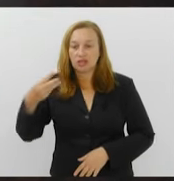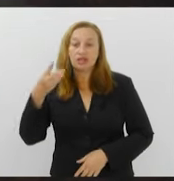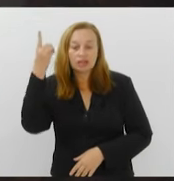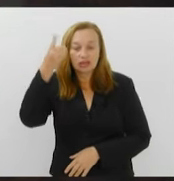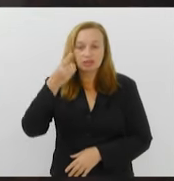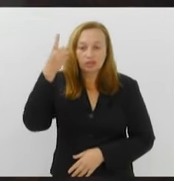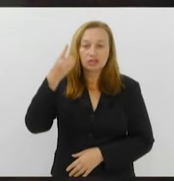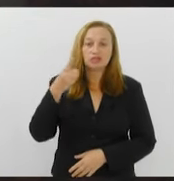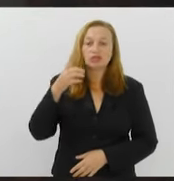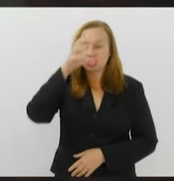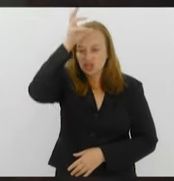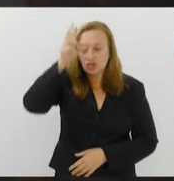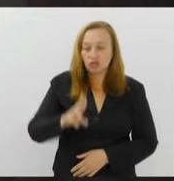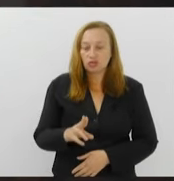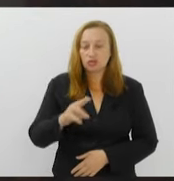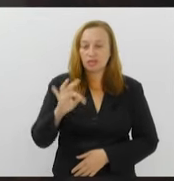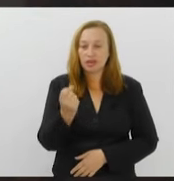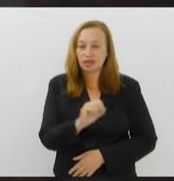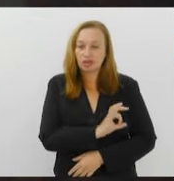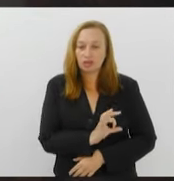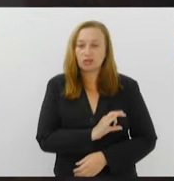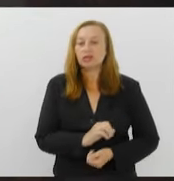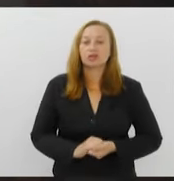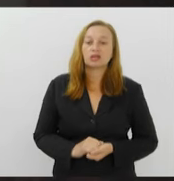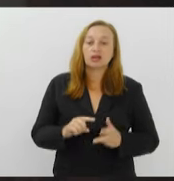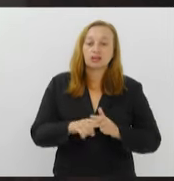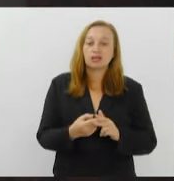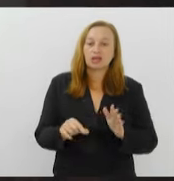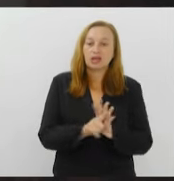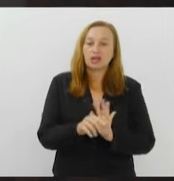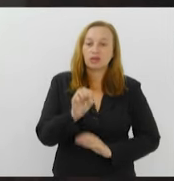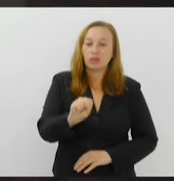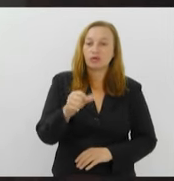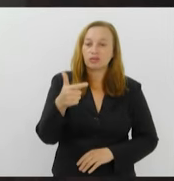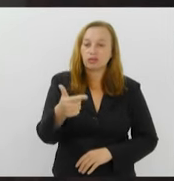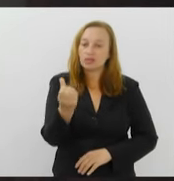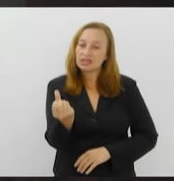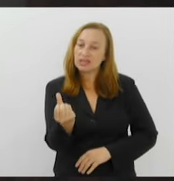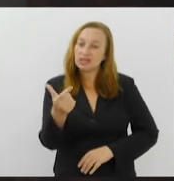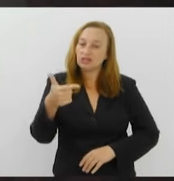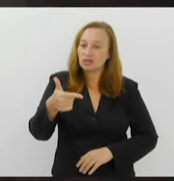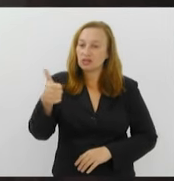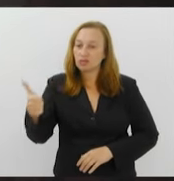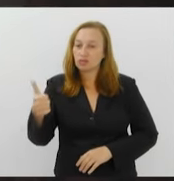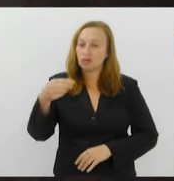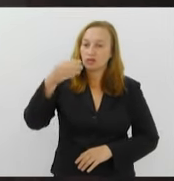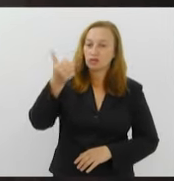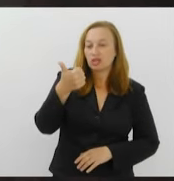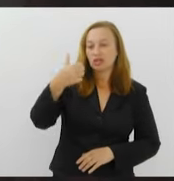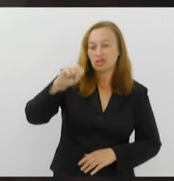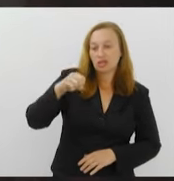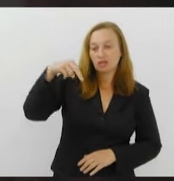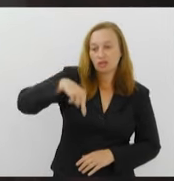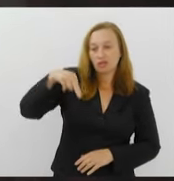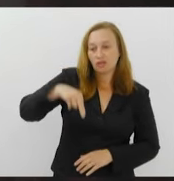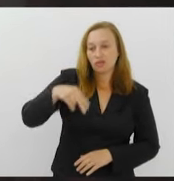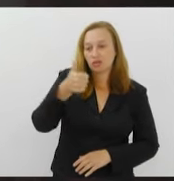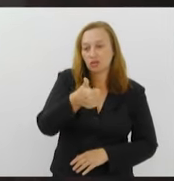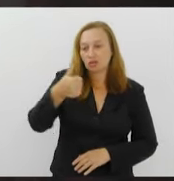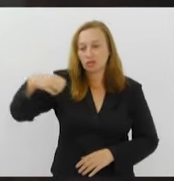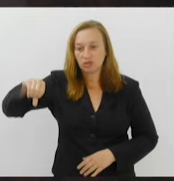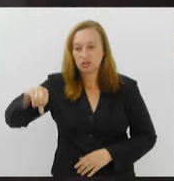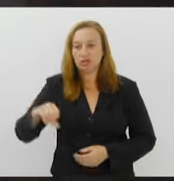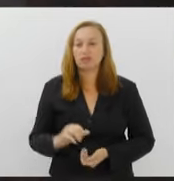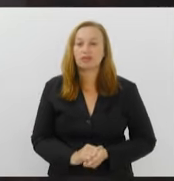das deputadas Tia Ju e Marta Rocha, que altera a lei número 8.621 de 18 de novembro